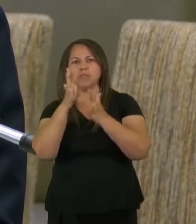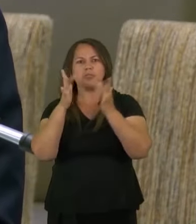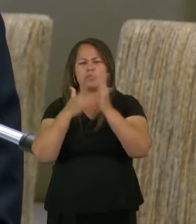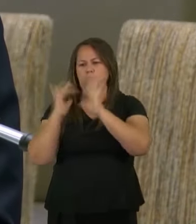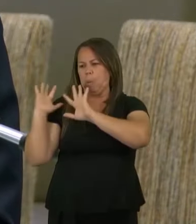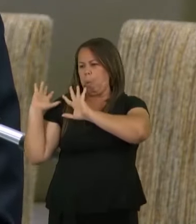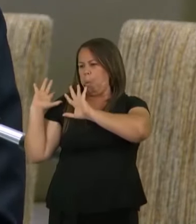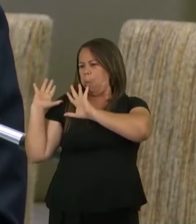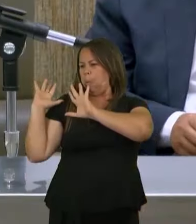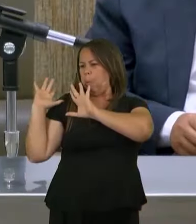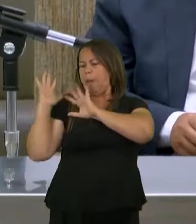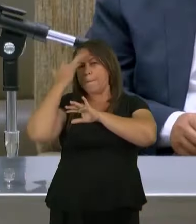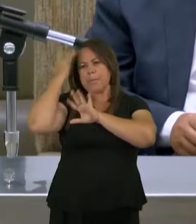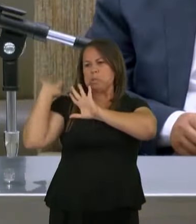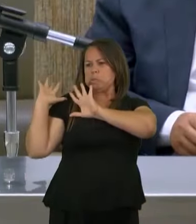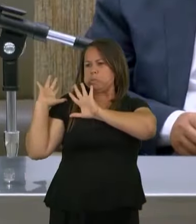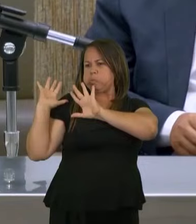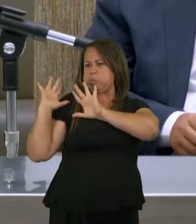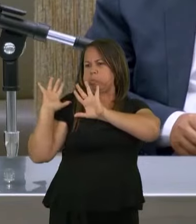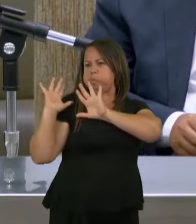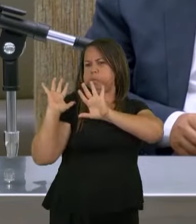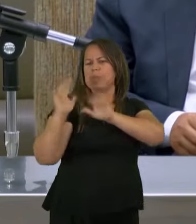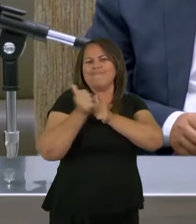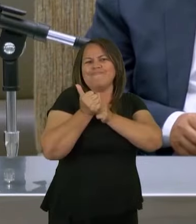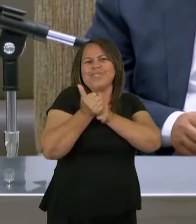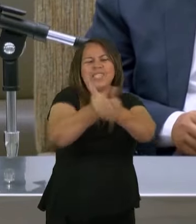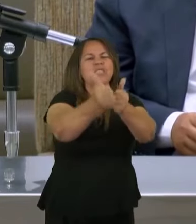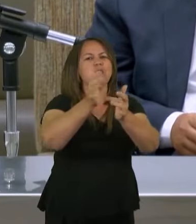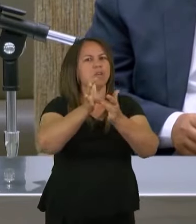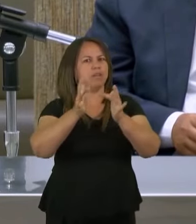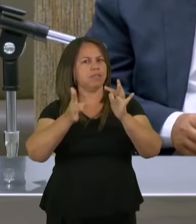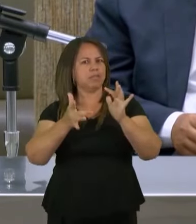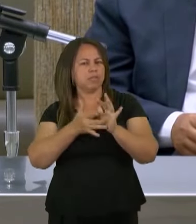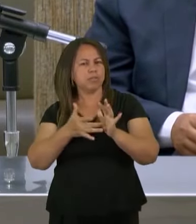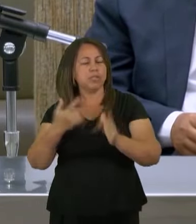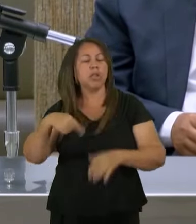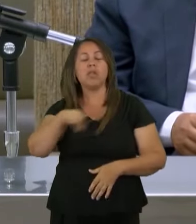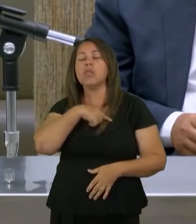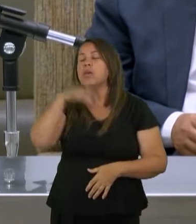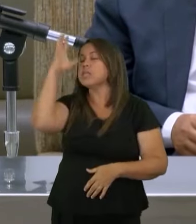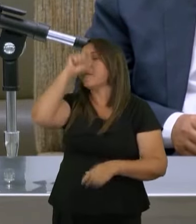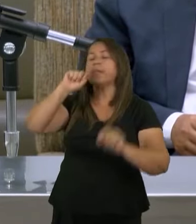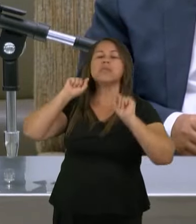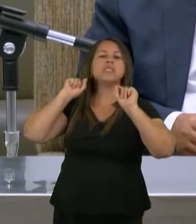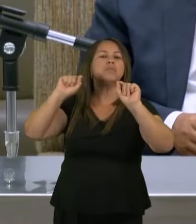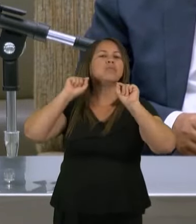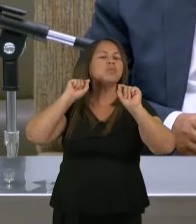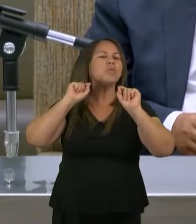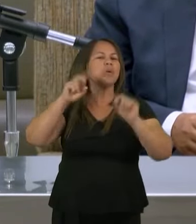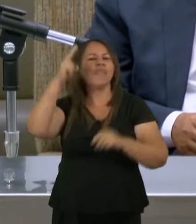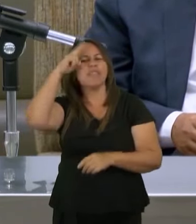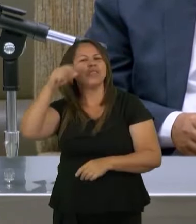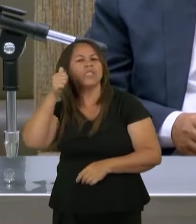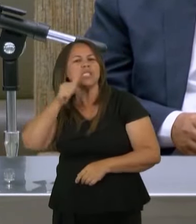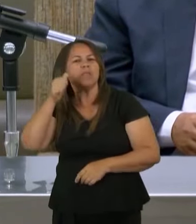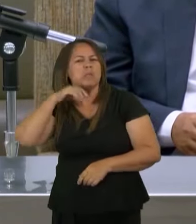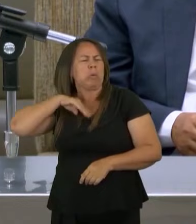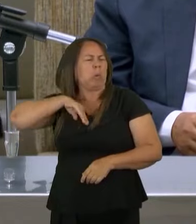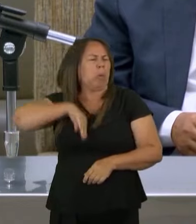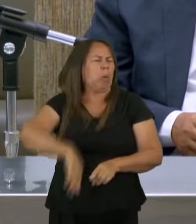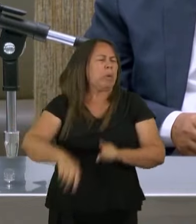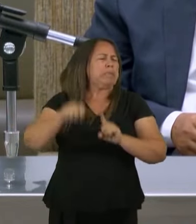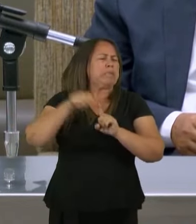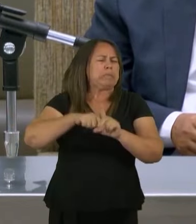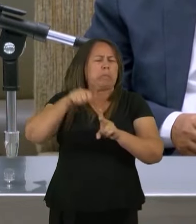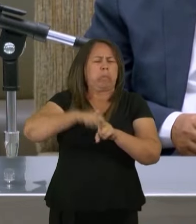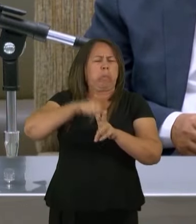o apertava. Mas a gente aprende através da história desta mulher que